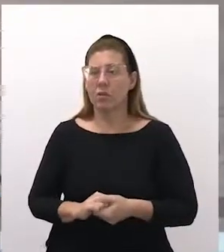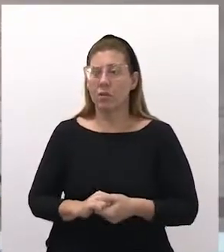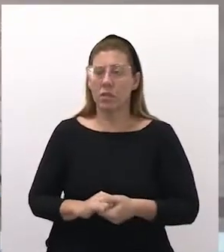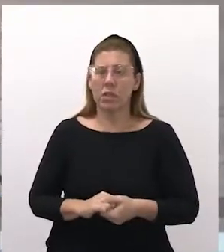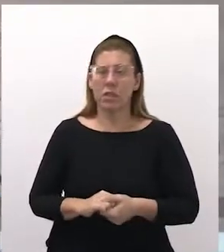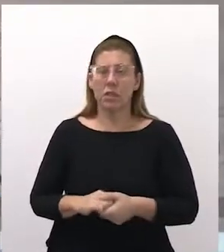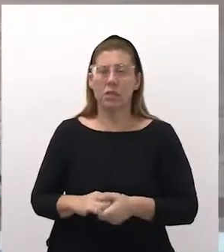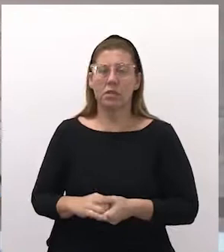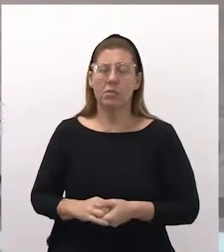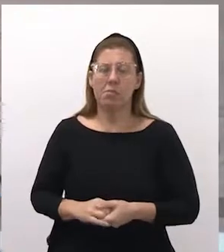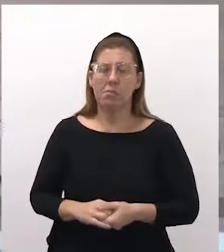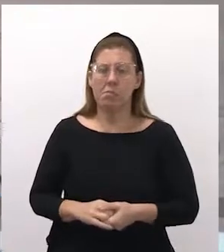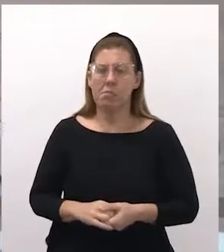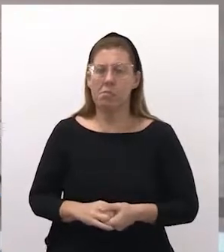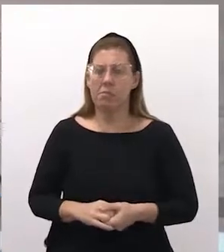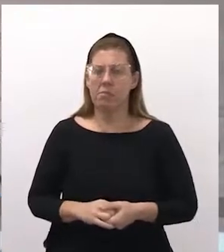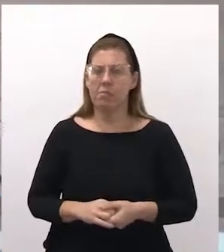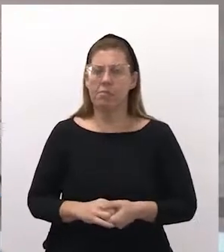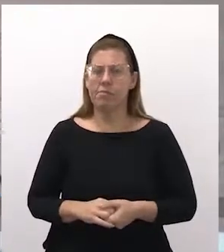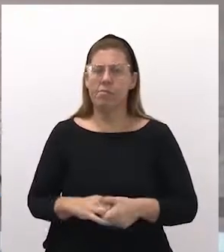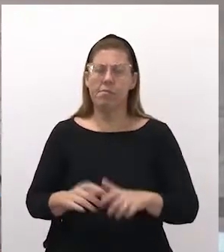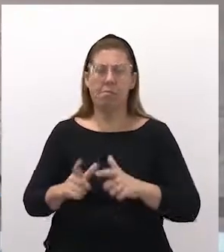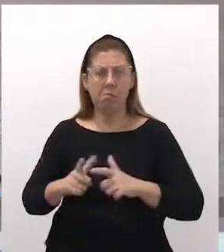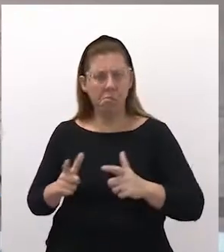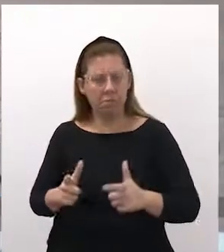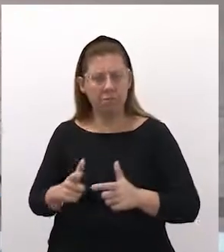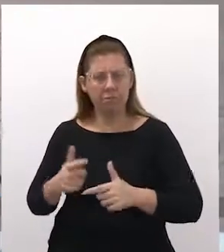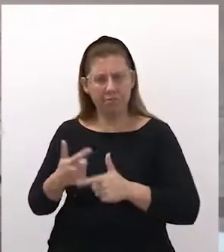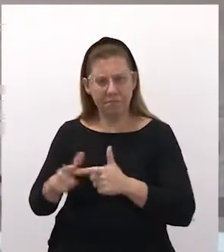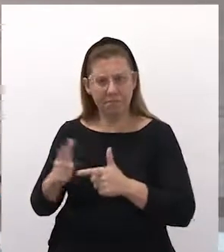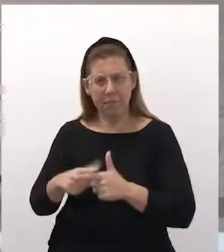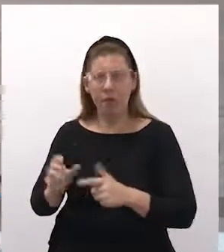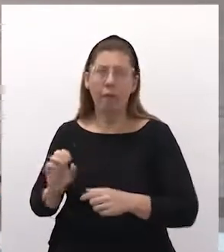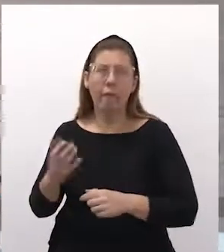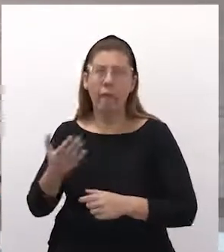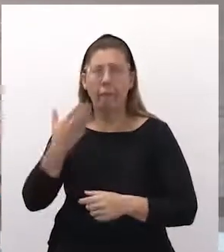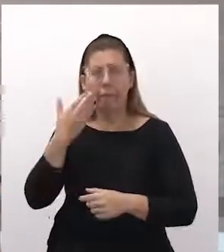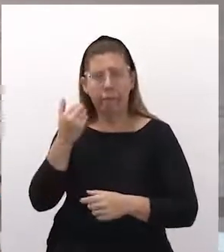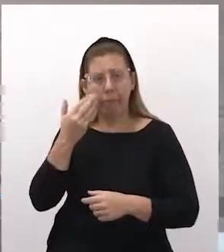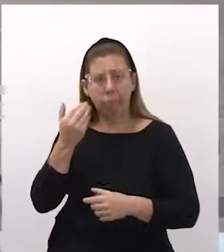a de escravo em grandes latifúndios, ou seja, sendo explorados